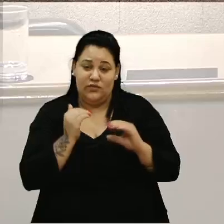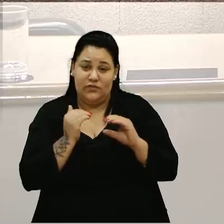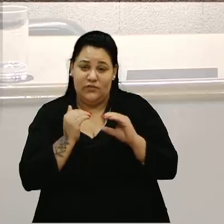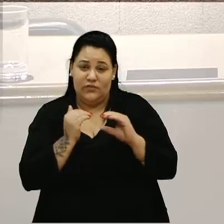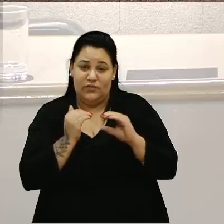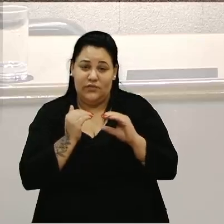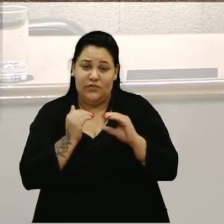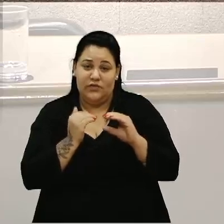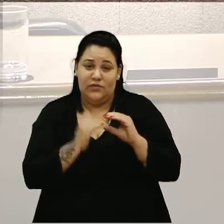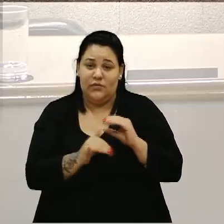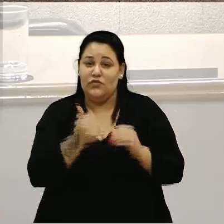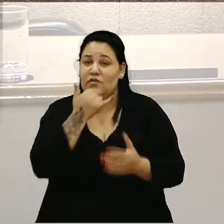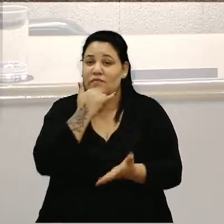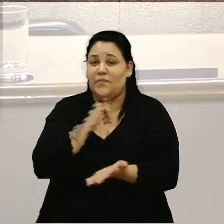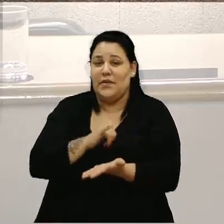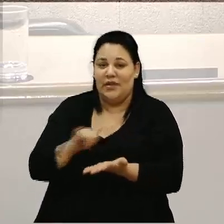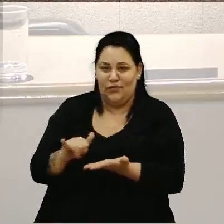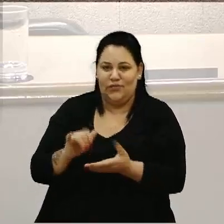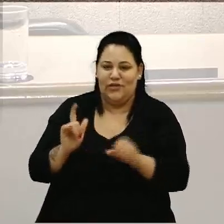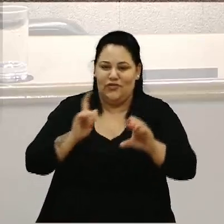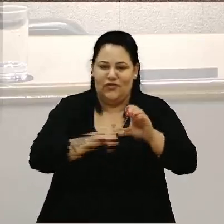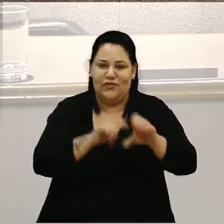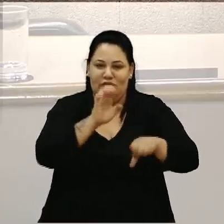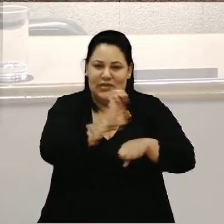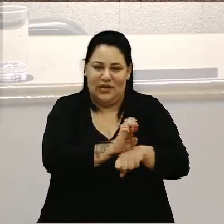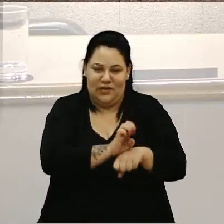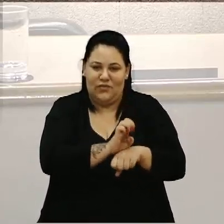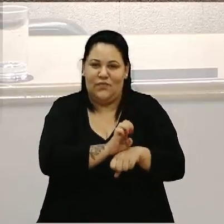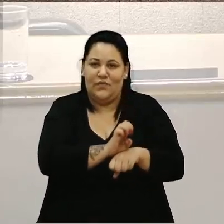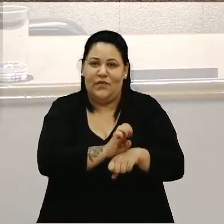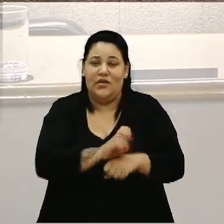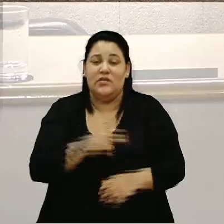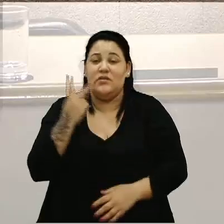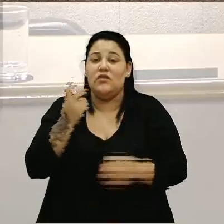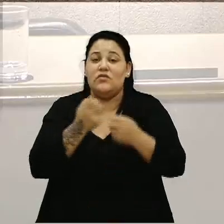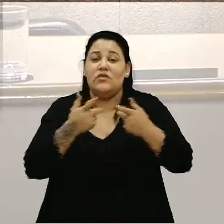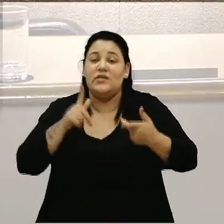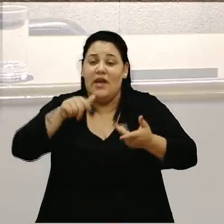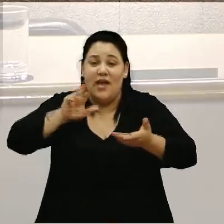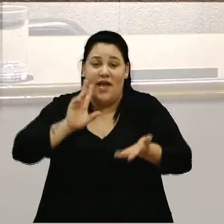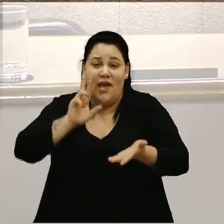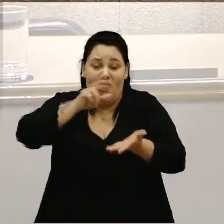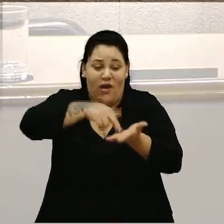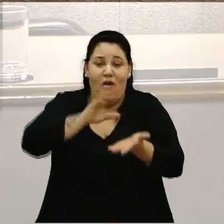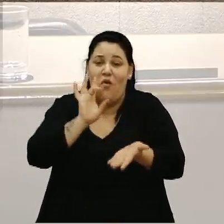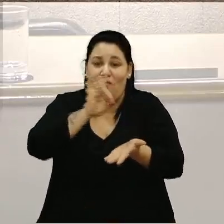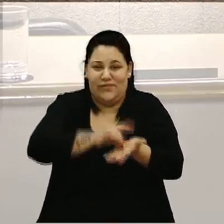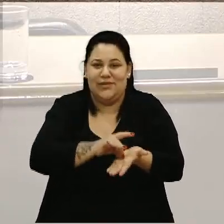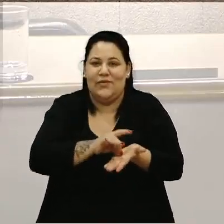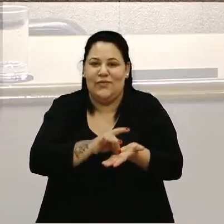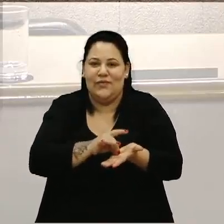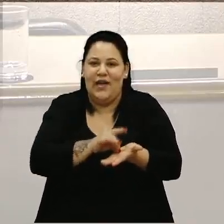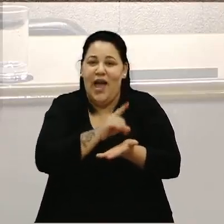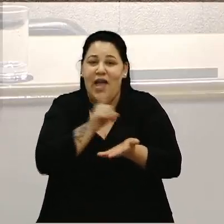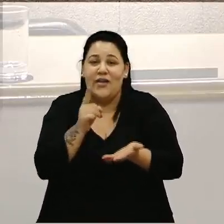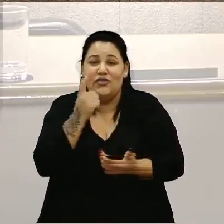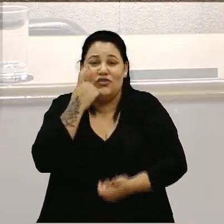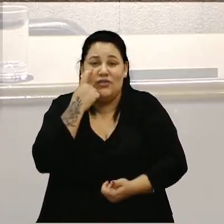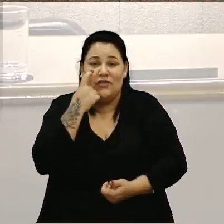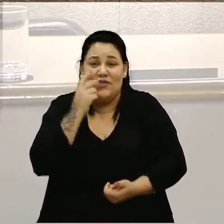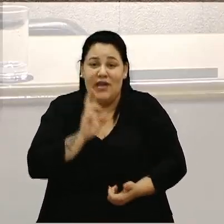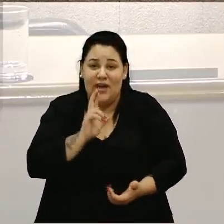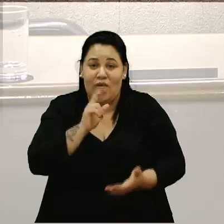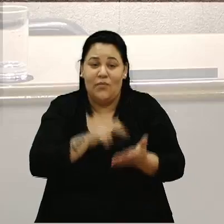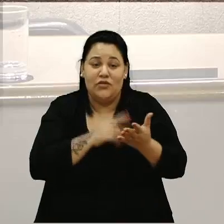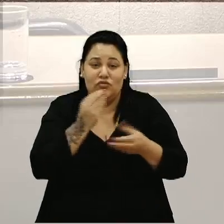dívida do Estado. Então esses dois pontos são reais e concretos. Aí a gente vê realmente o quanto o